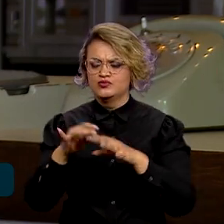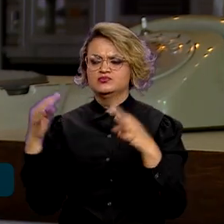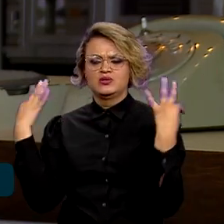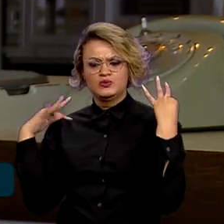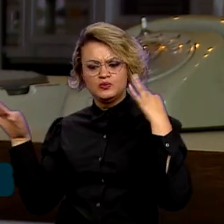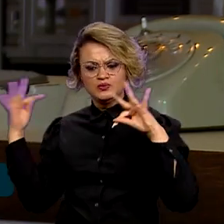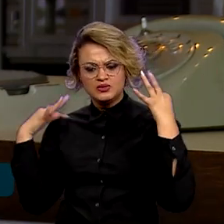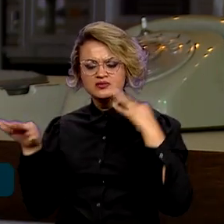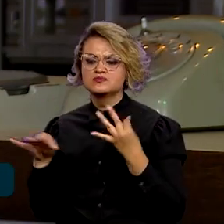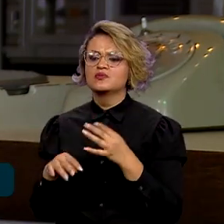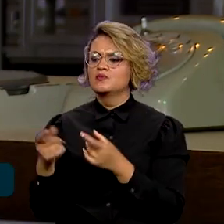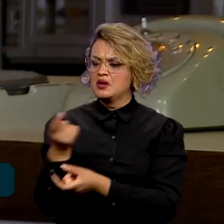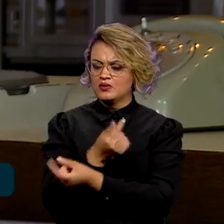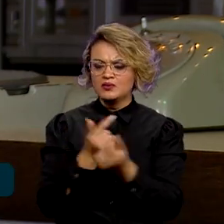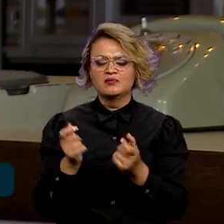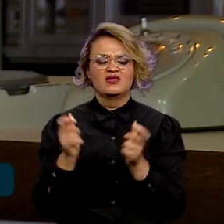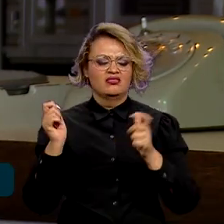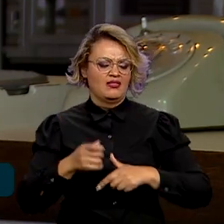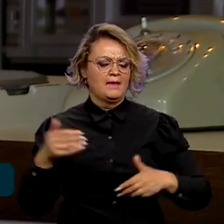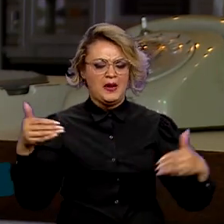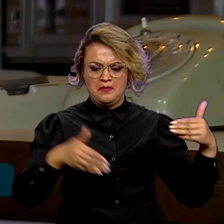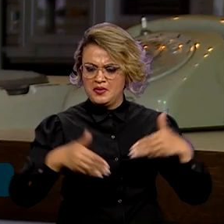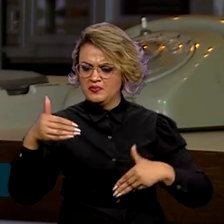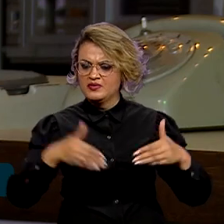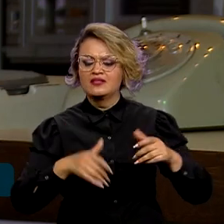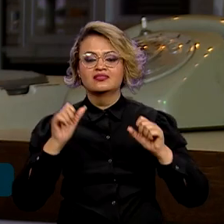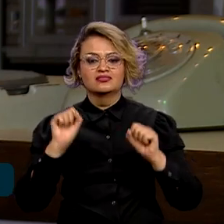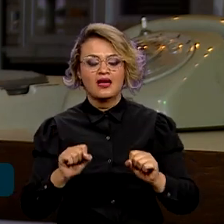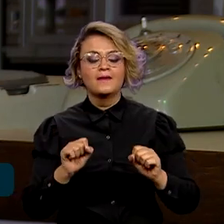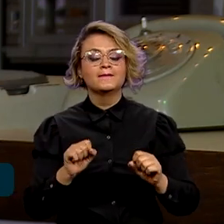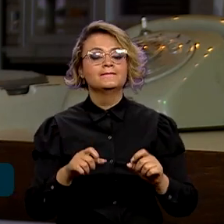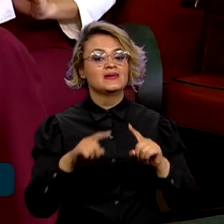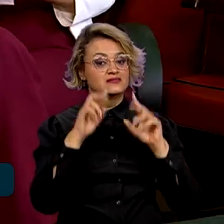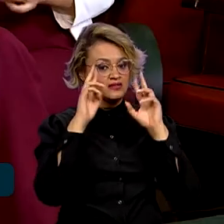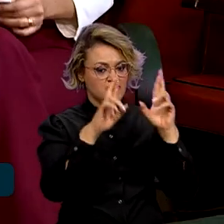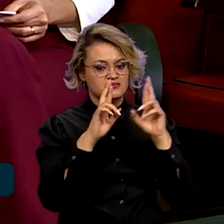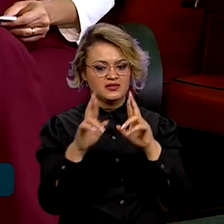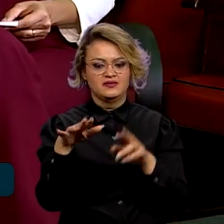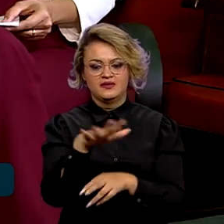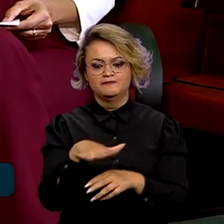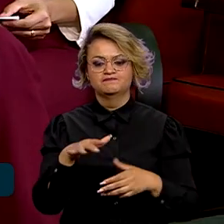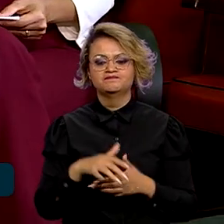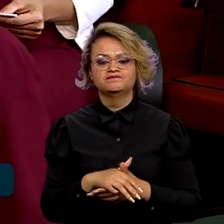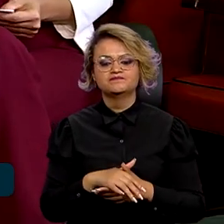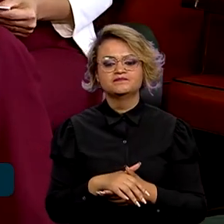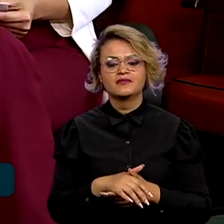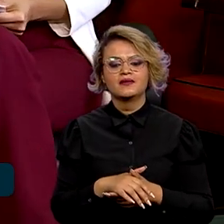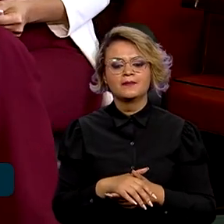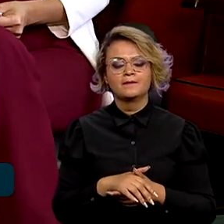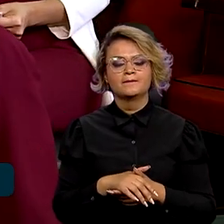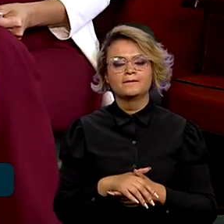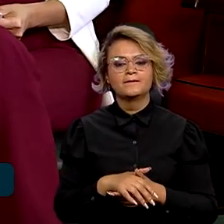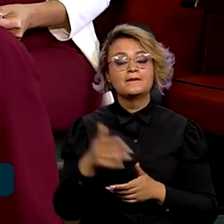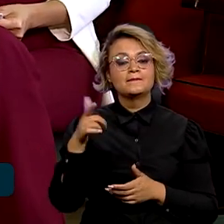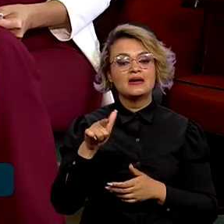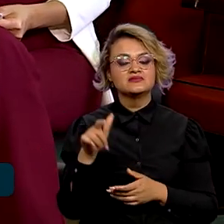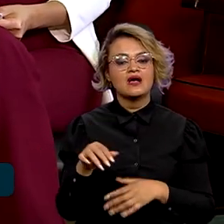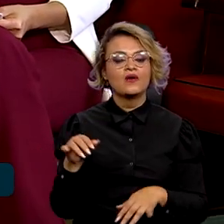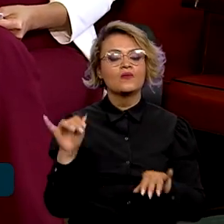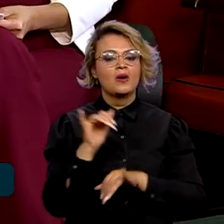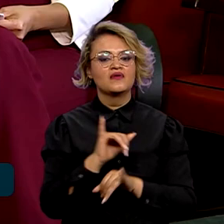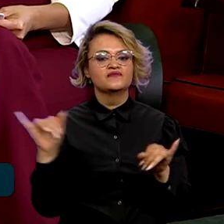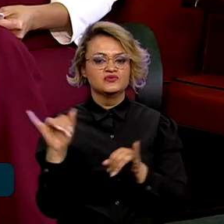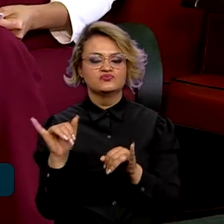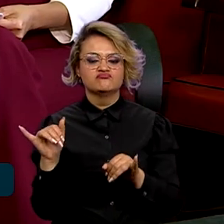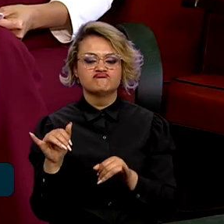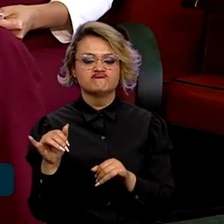a bioeconomia, lugar para todos, desde que respeitando a floresta. Vamos falar um pouquinho sobre o anúncio da retomada